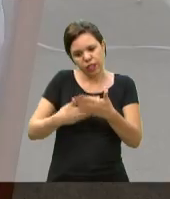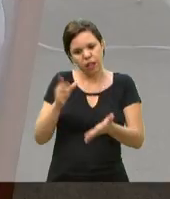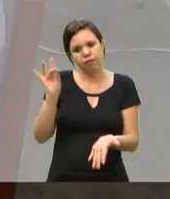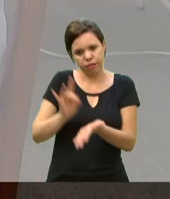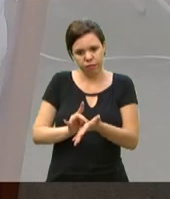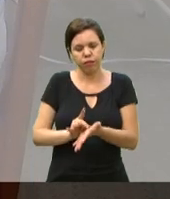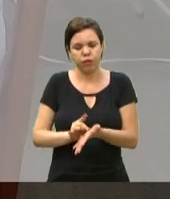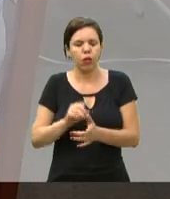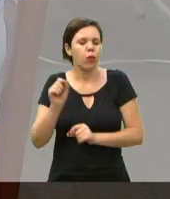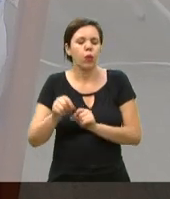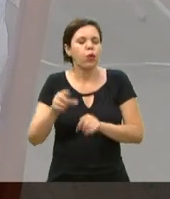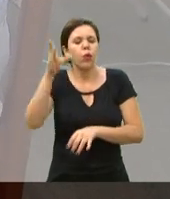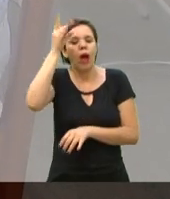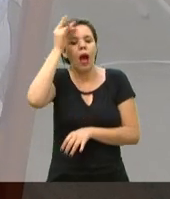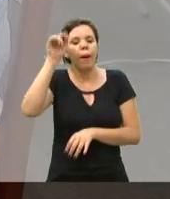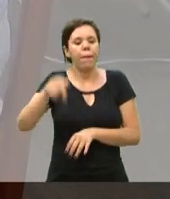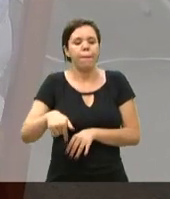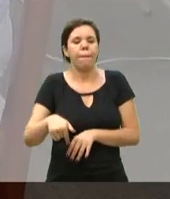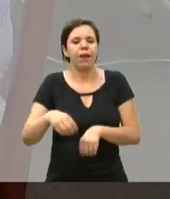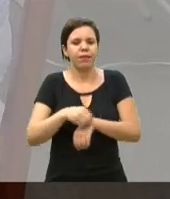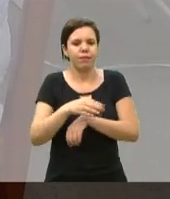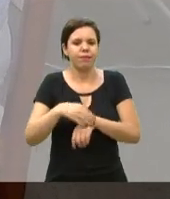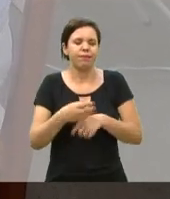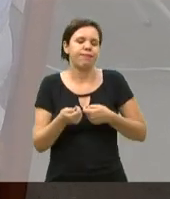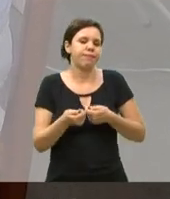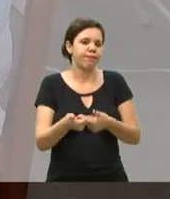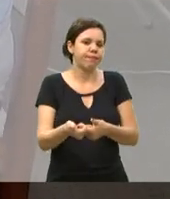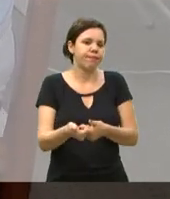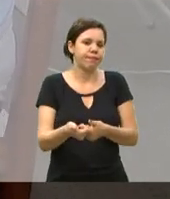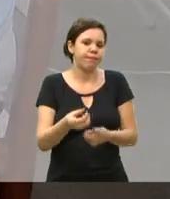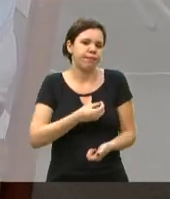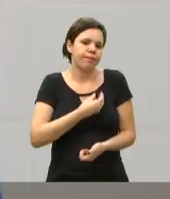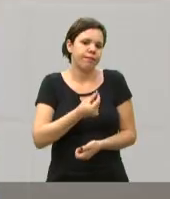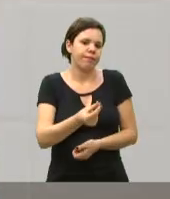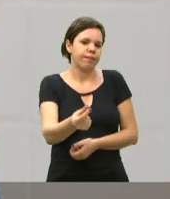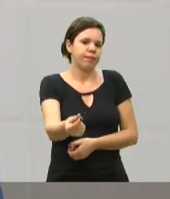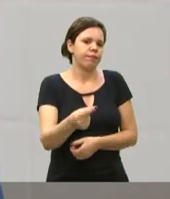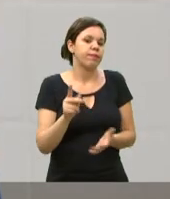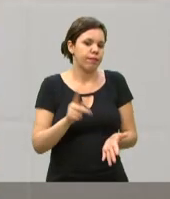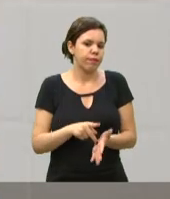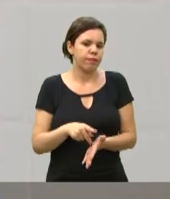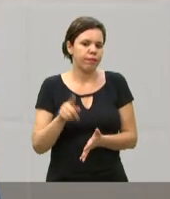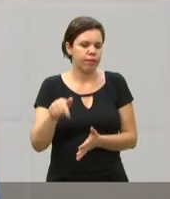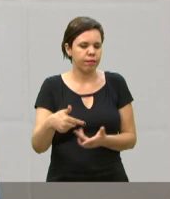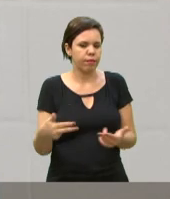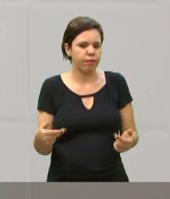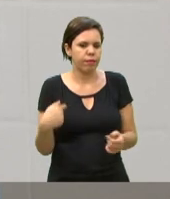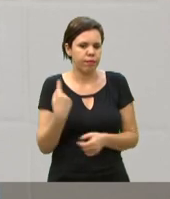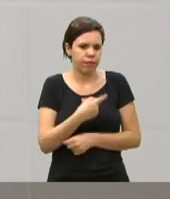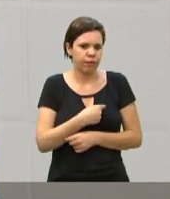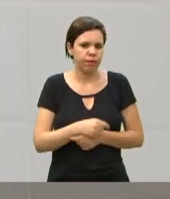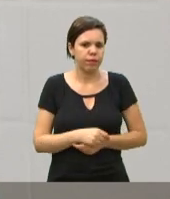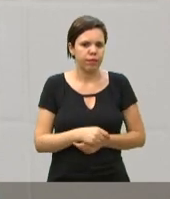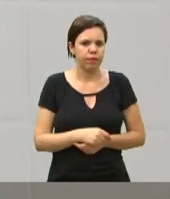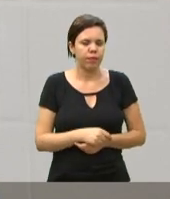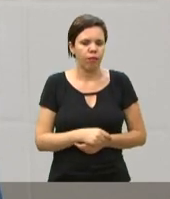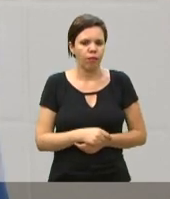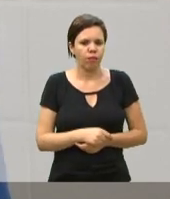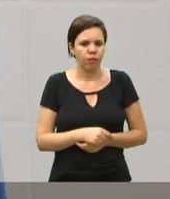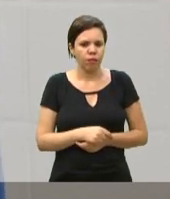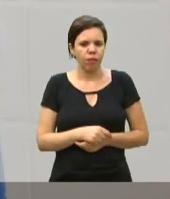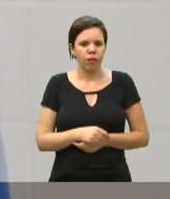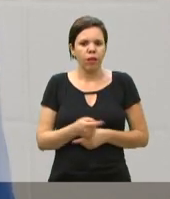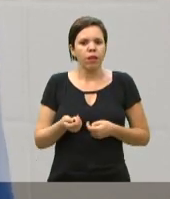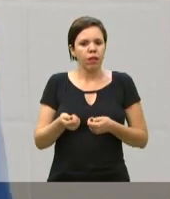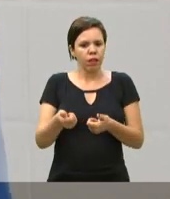efetiva. O que se aprende aqui traz benefícios para a vida toda. Na verdade, essa atividade a gente está